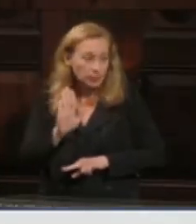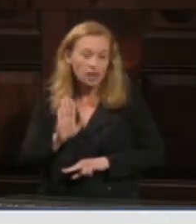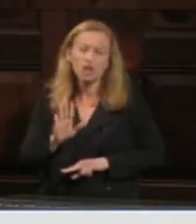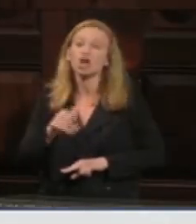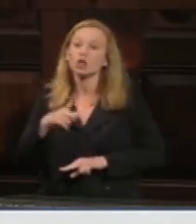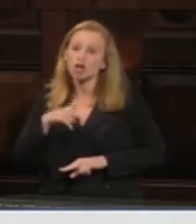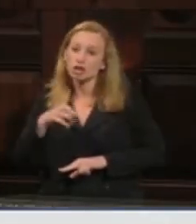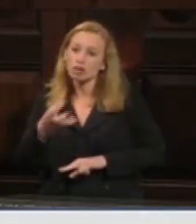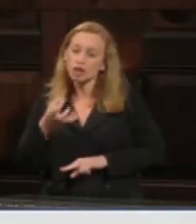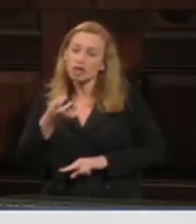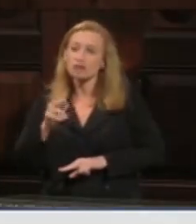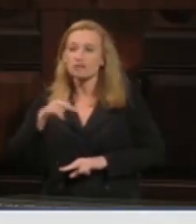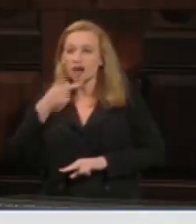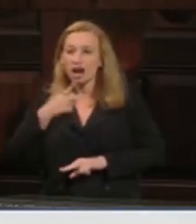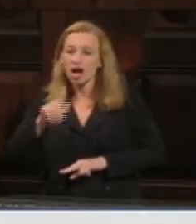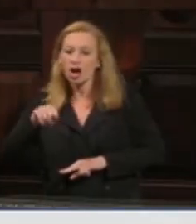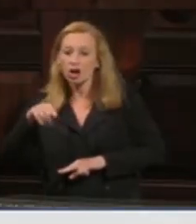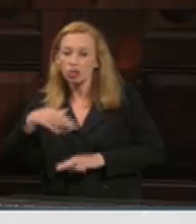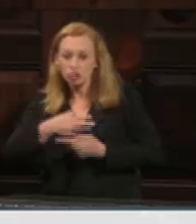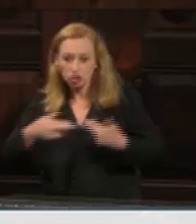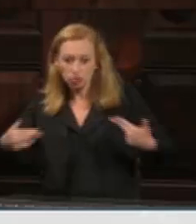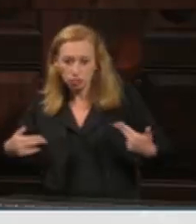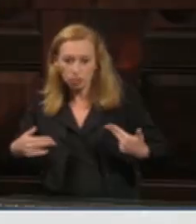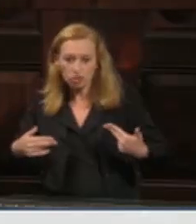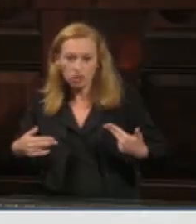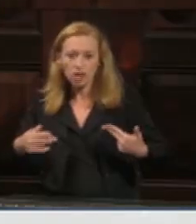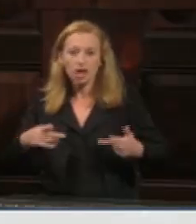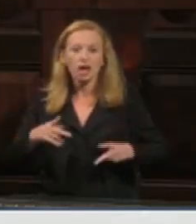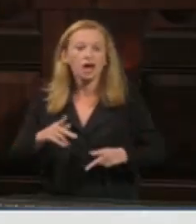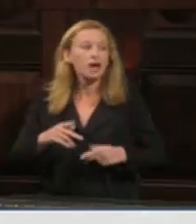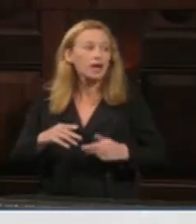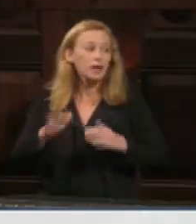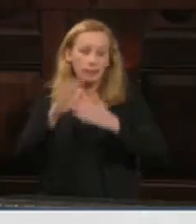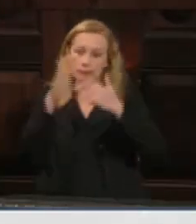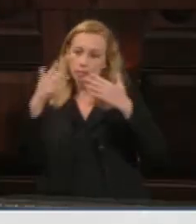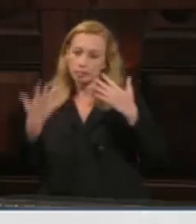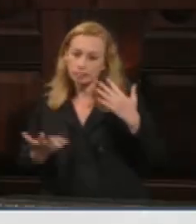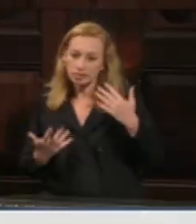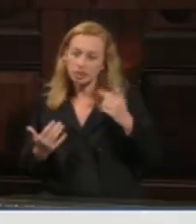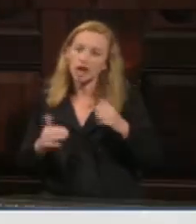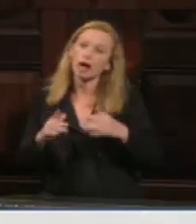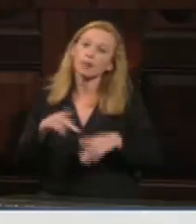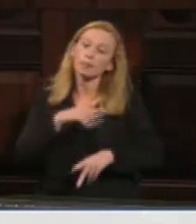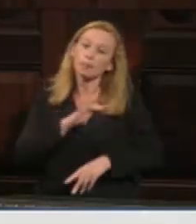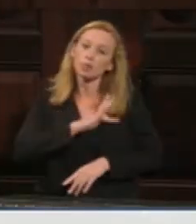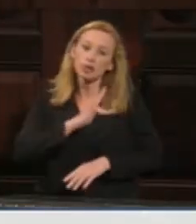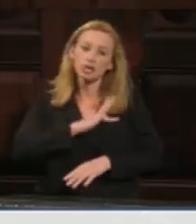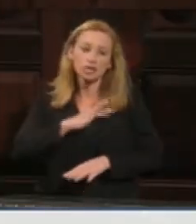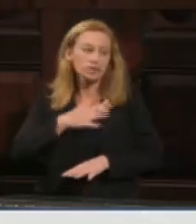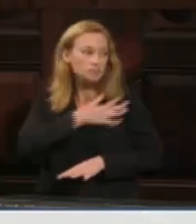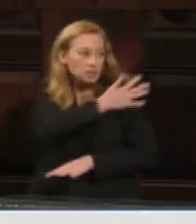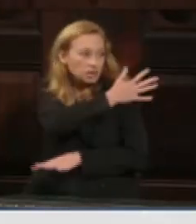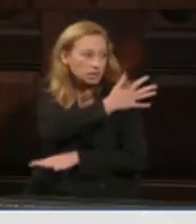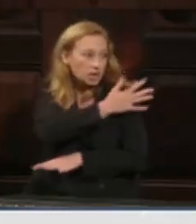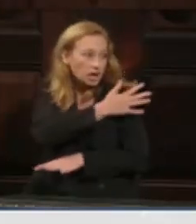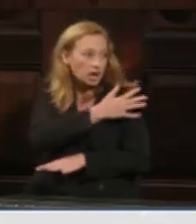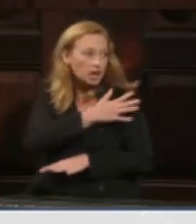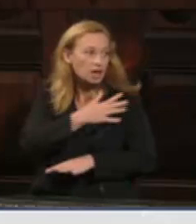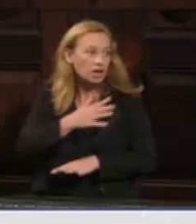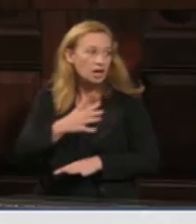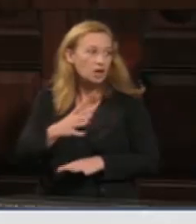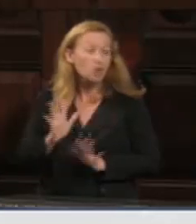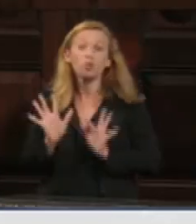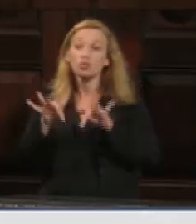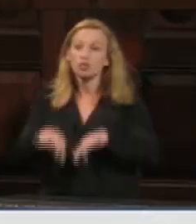algumas coisas aqui, como parabenizar a Polícia Militar pelo fim do Baile das Gaiolas, aquele anto de